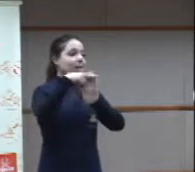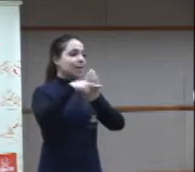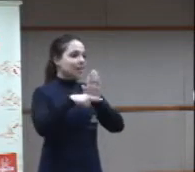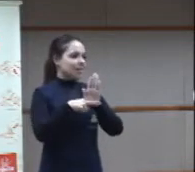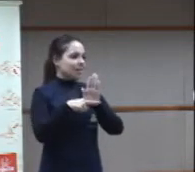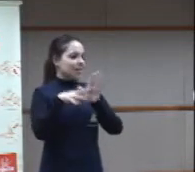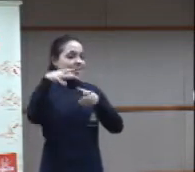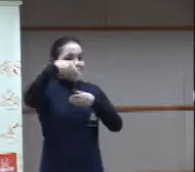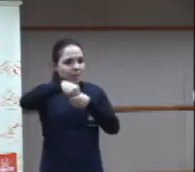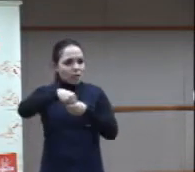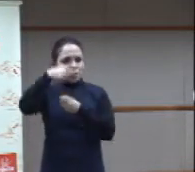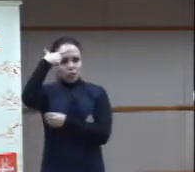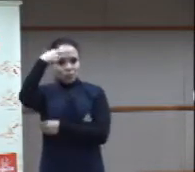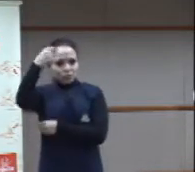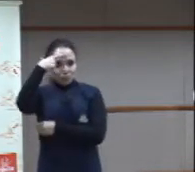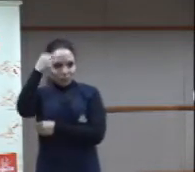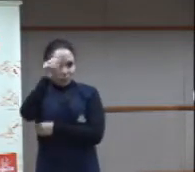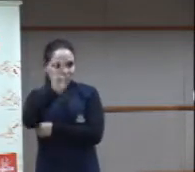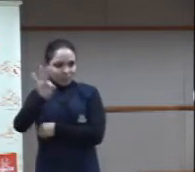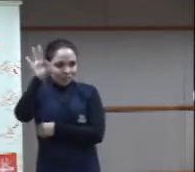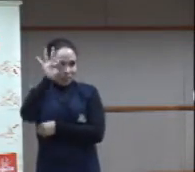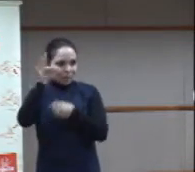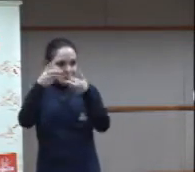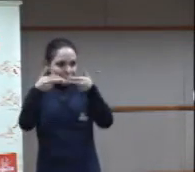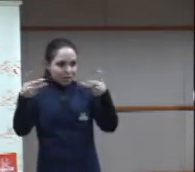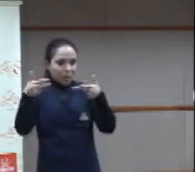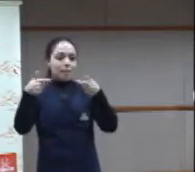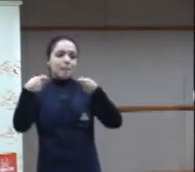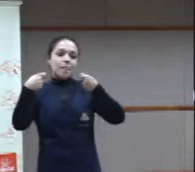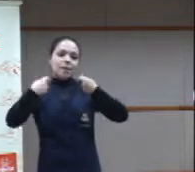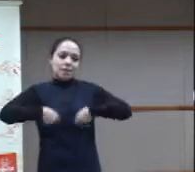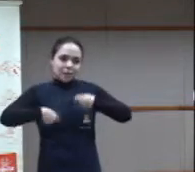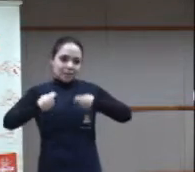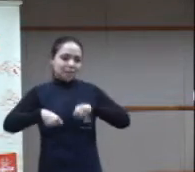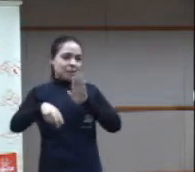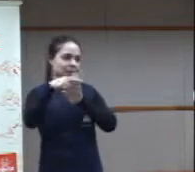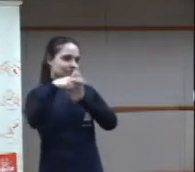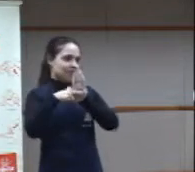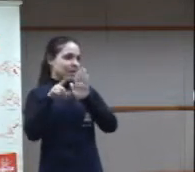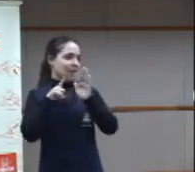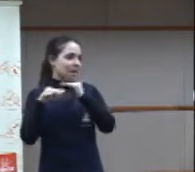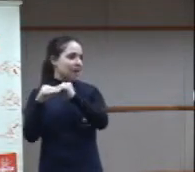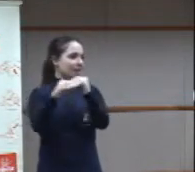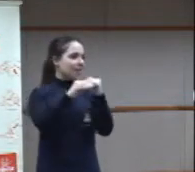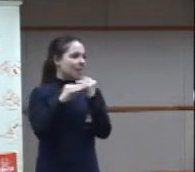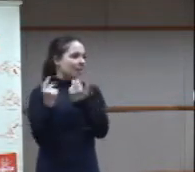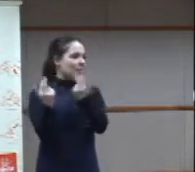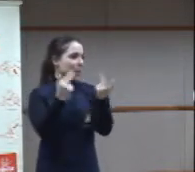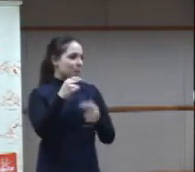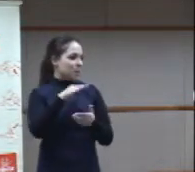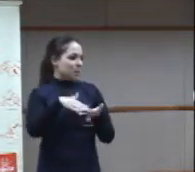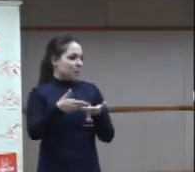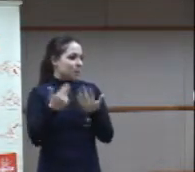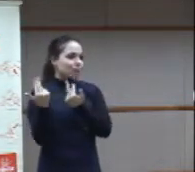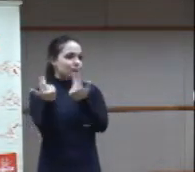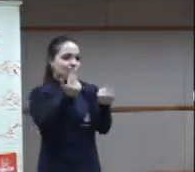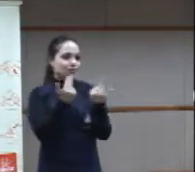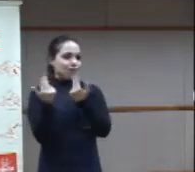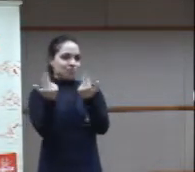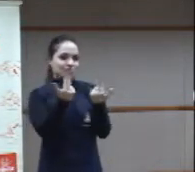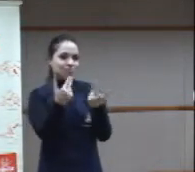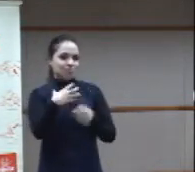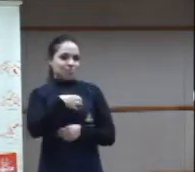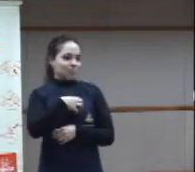da instituição, por ser uma instituição de nível superior. Então, temos sempre que estar atentos, né, que